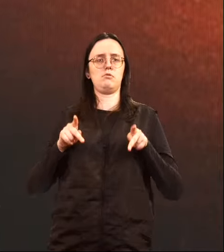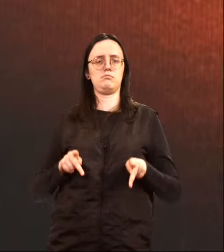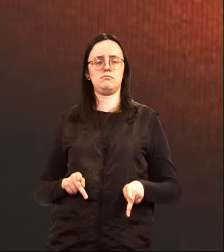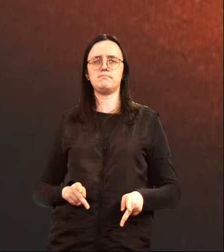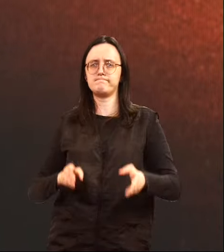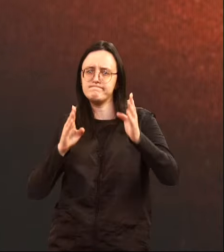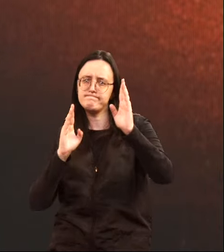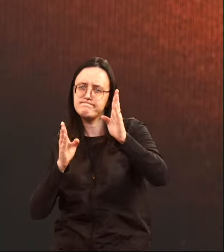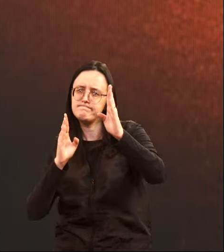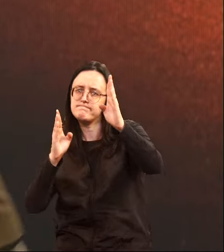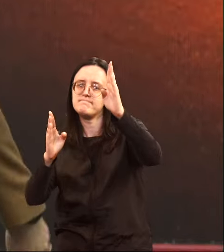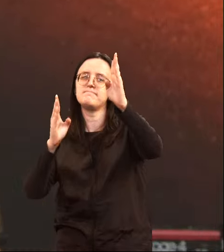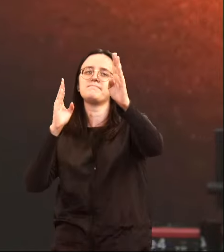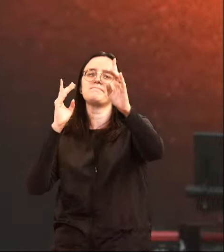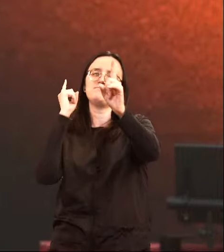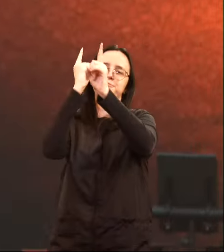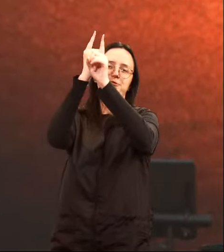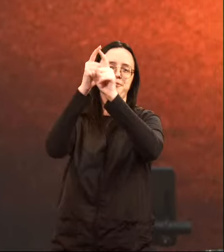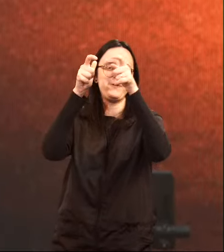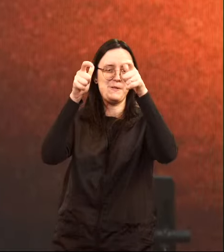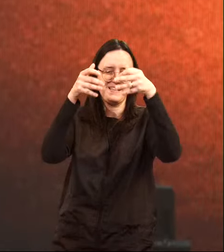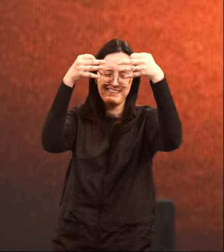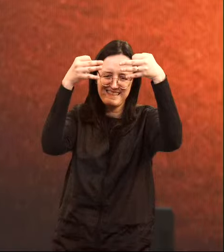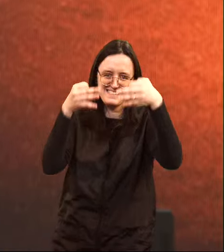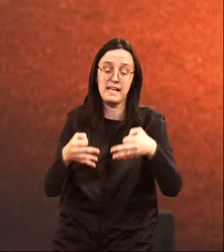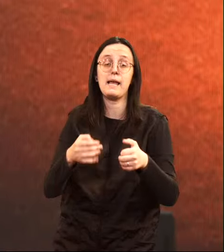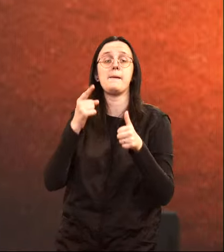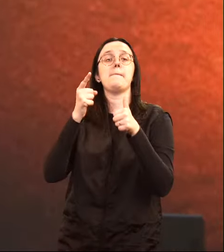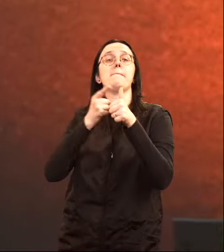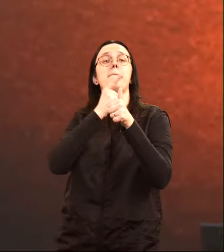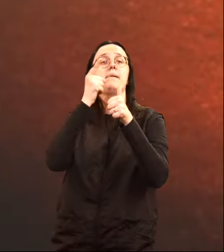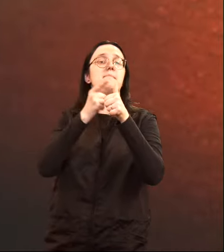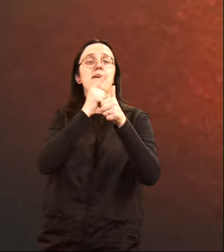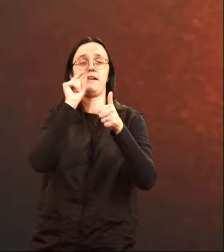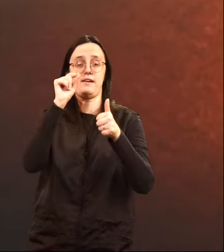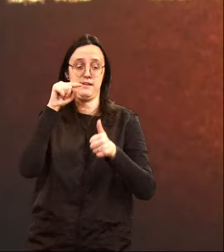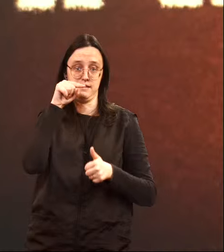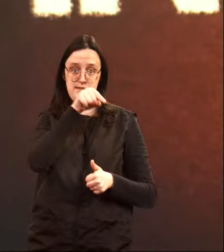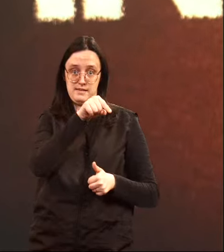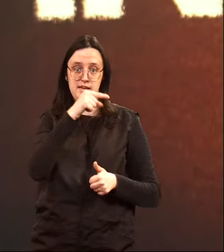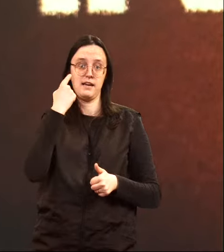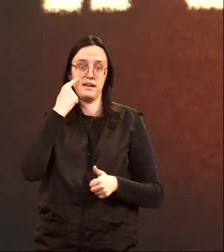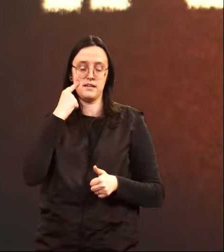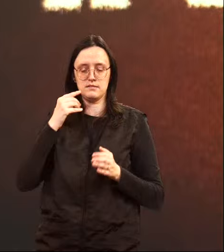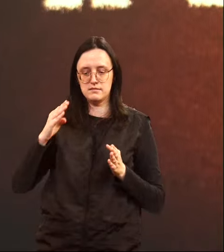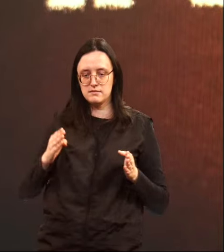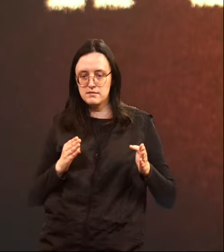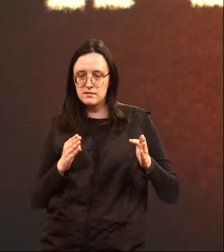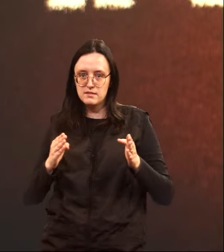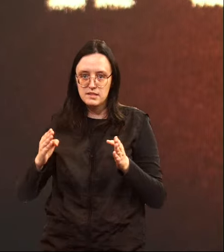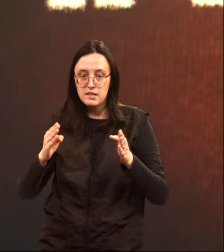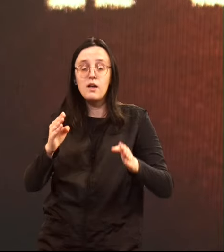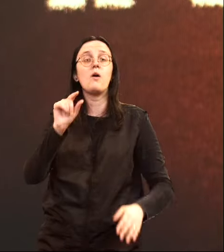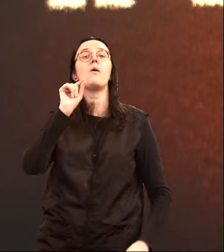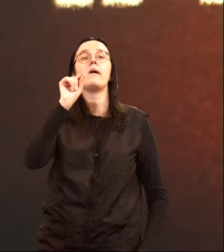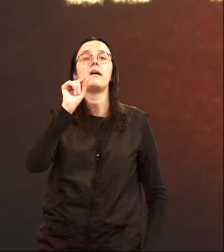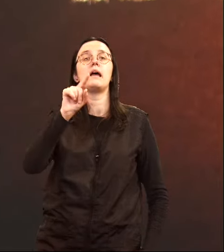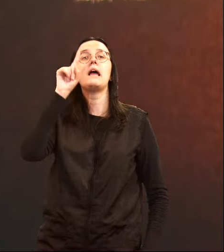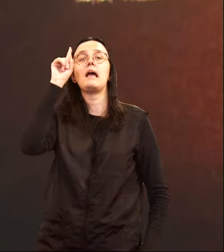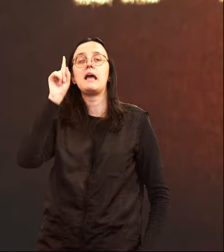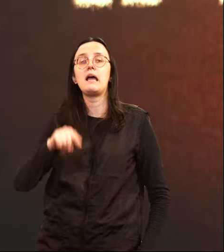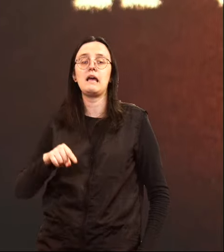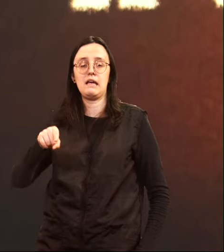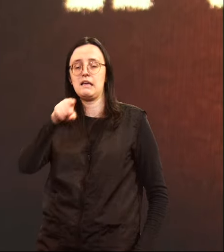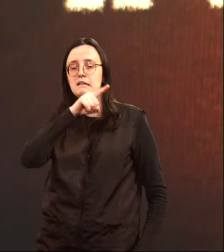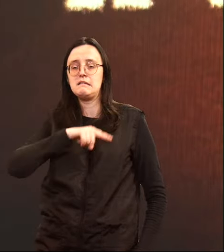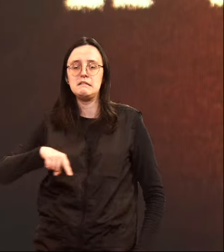chegar lá. E a primeira postura que fez alguns no caminho pararem, foram impedidos de